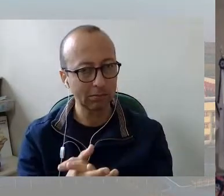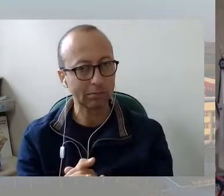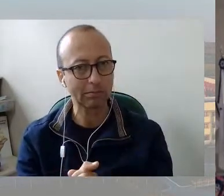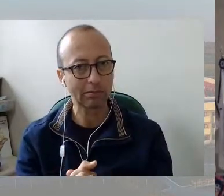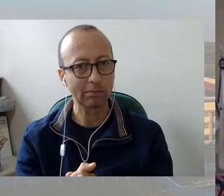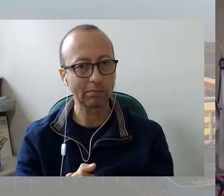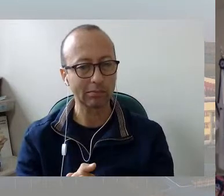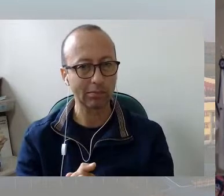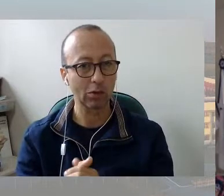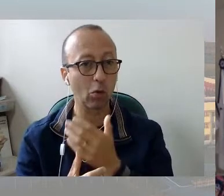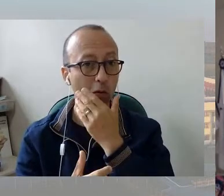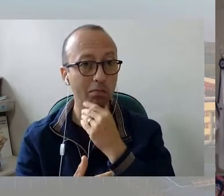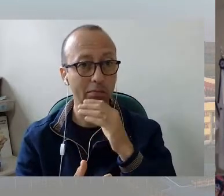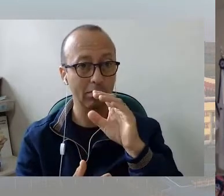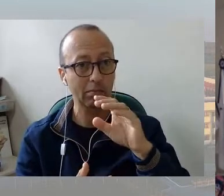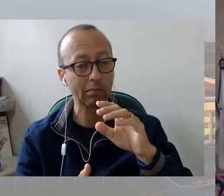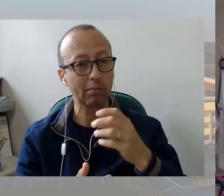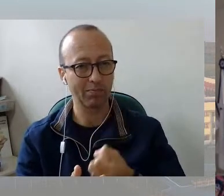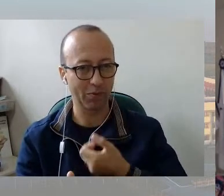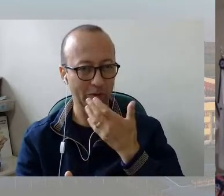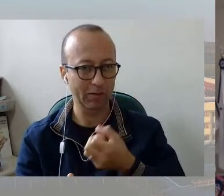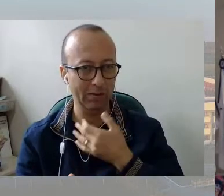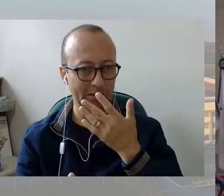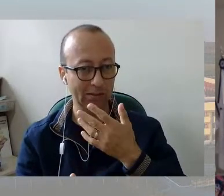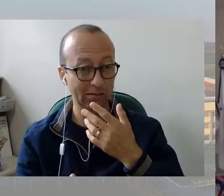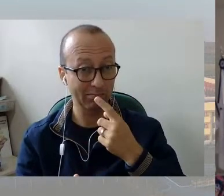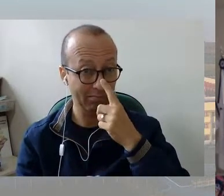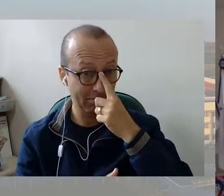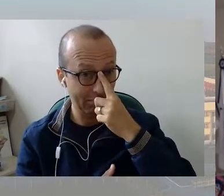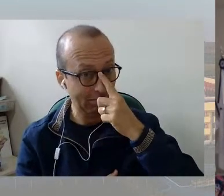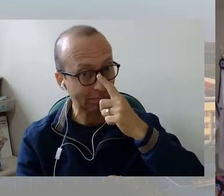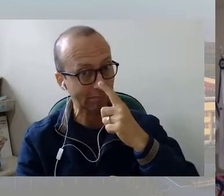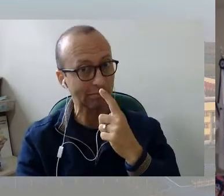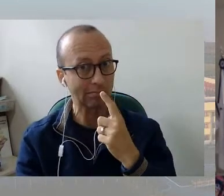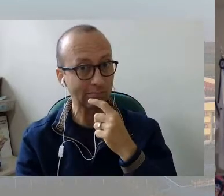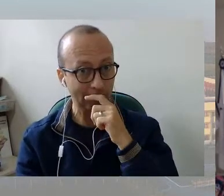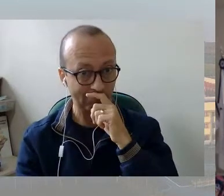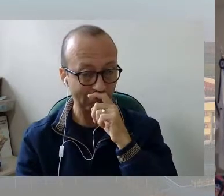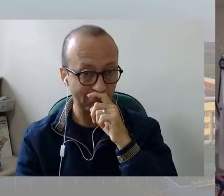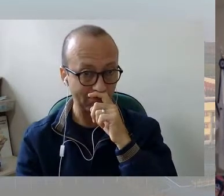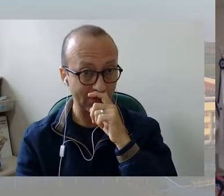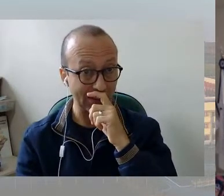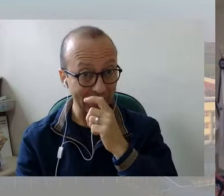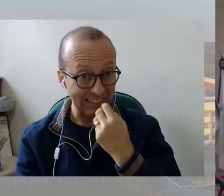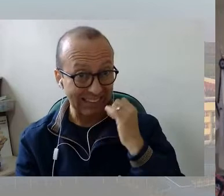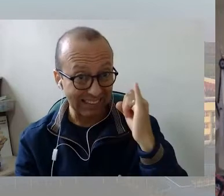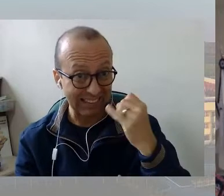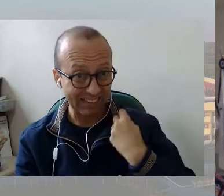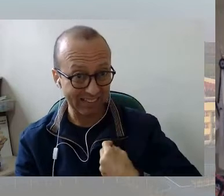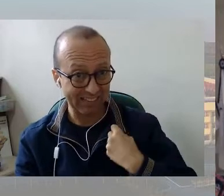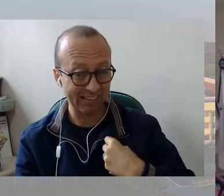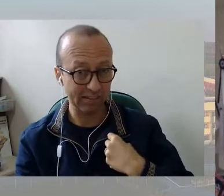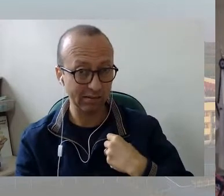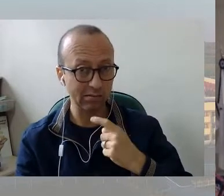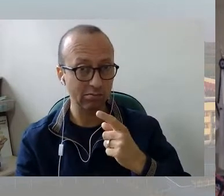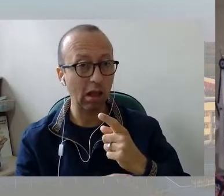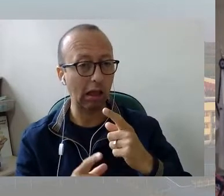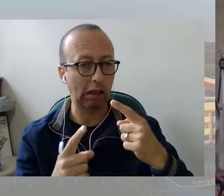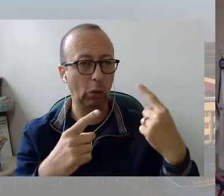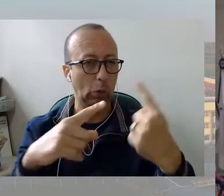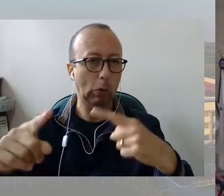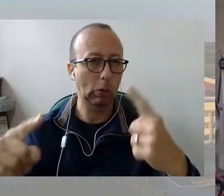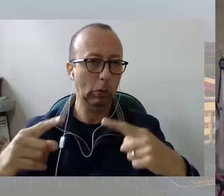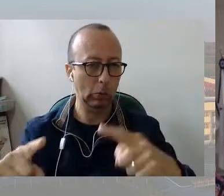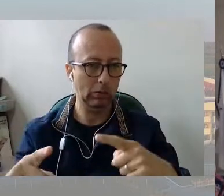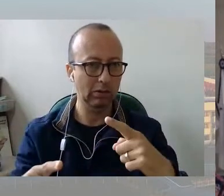justificativa que o poeta, se fosse vivo, estaria orgulhoso do ato cometido? Sim, se causou constrangimento a uma família que